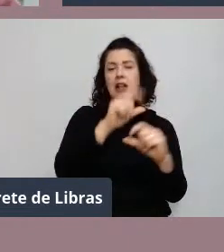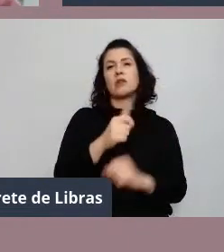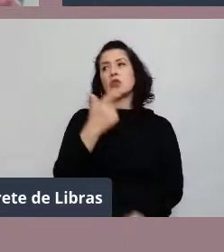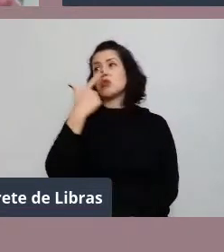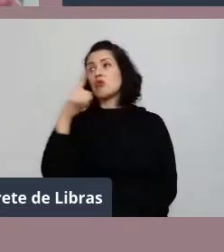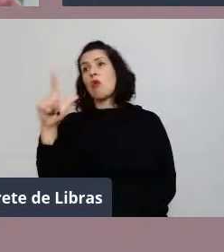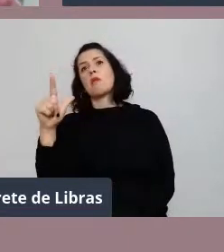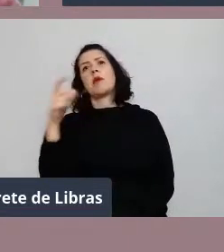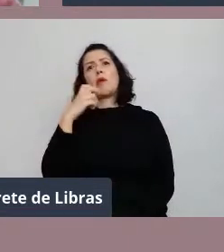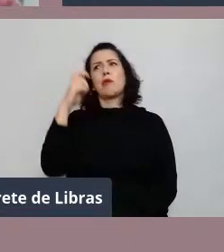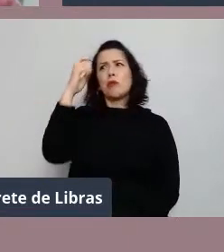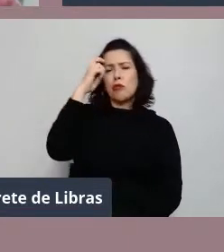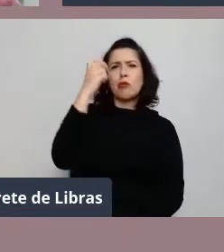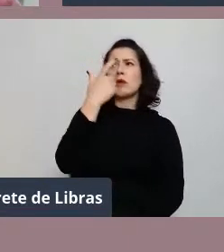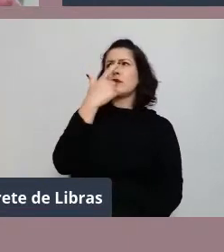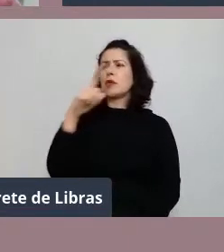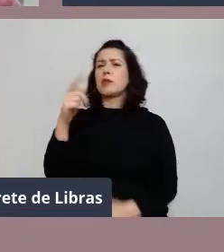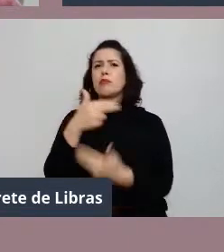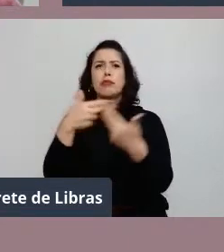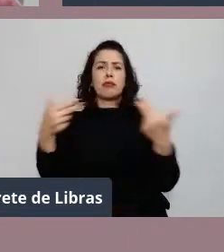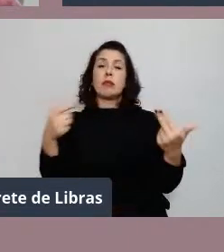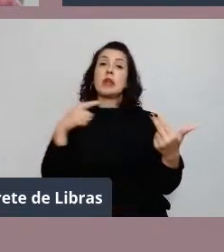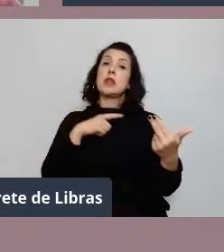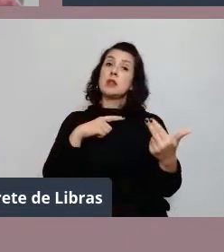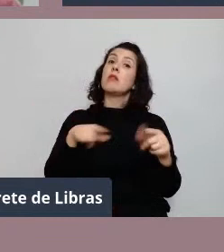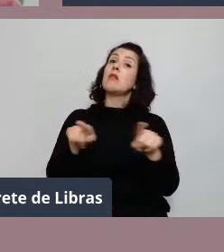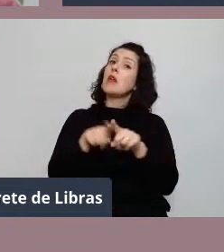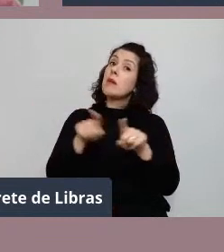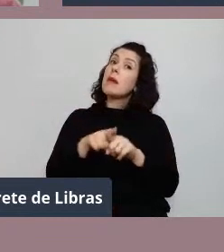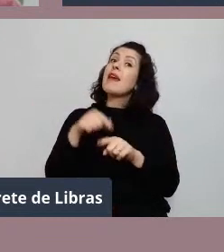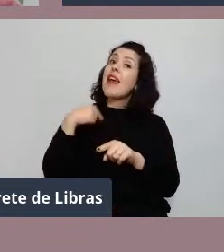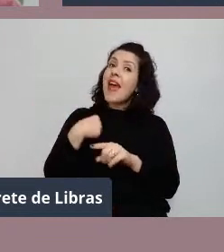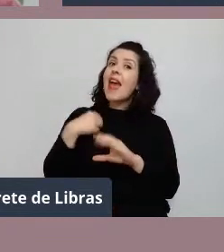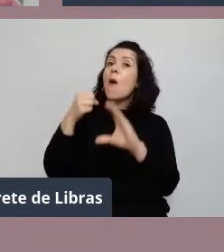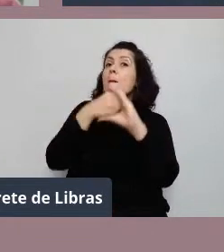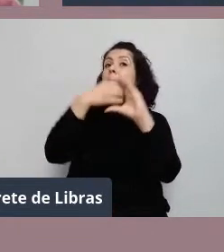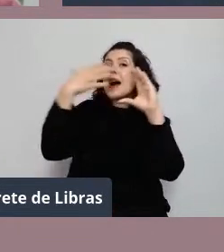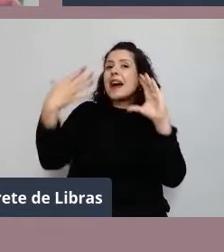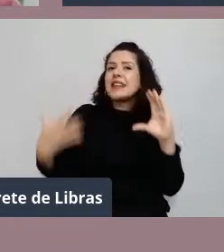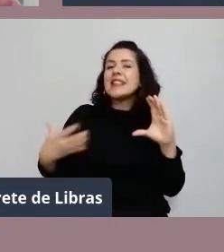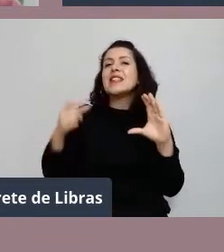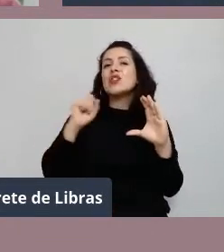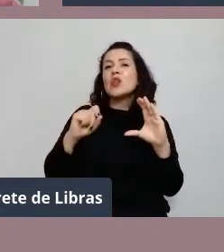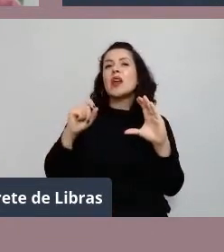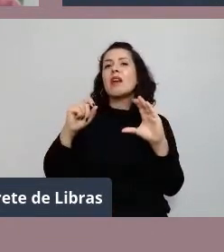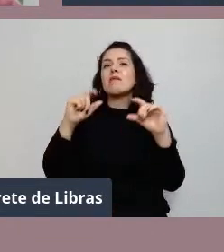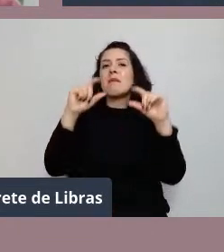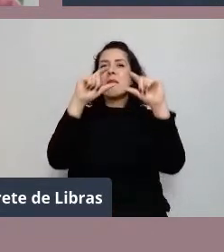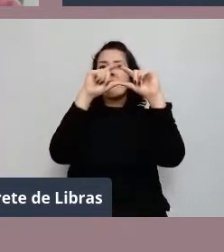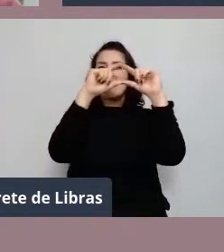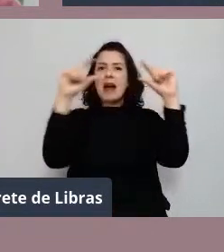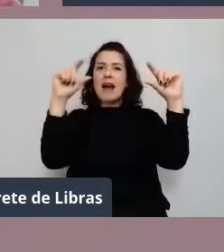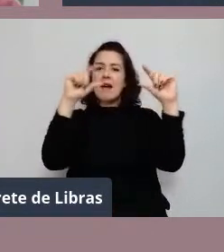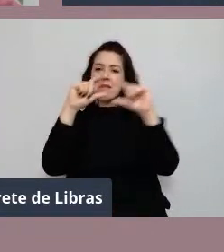impressionante, né? Isso também tem a ver com esse caráter fragmentário que está nos bilhetes, né, dessas frases que ela ia